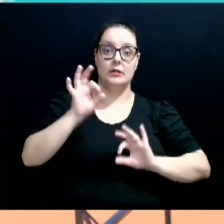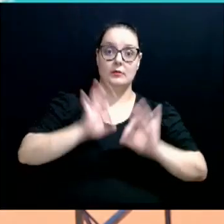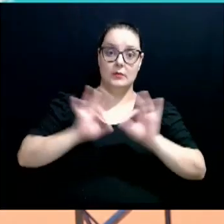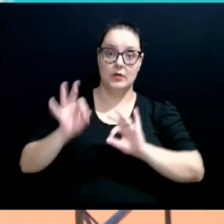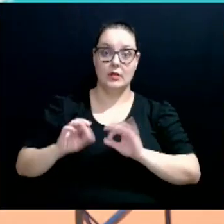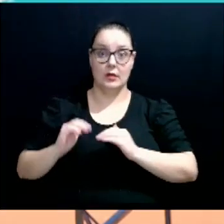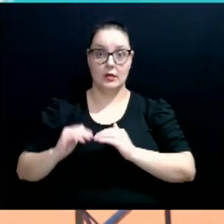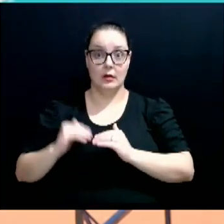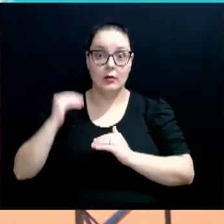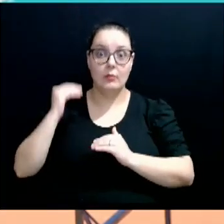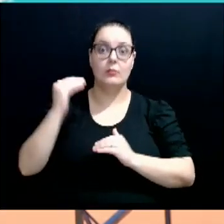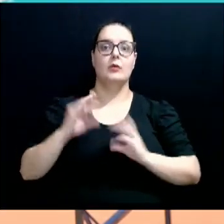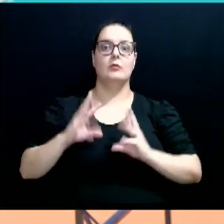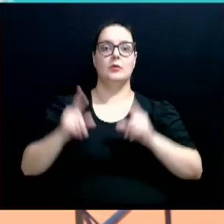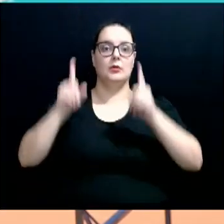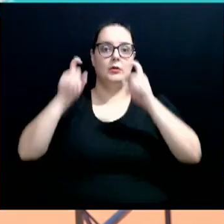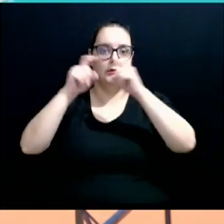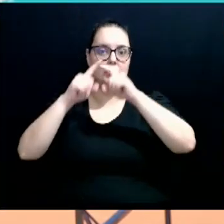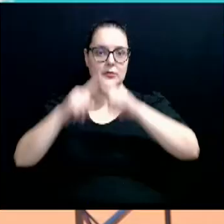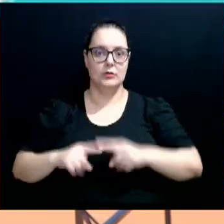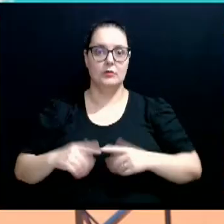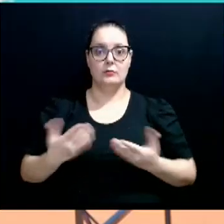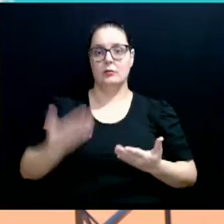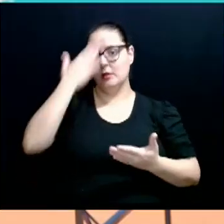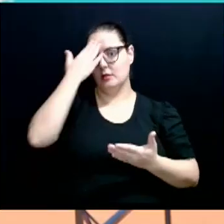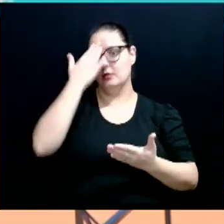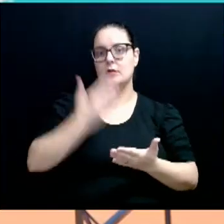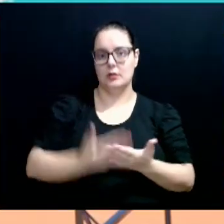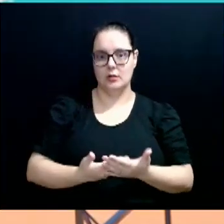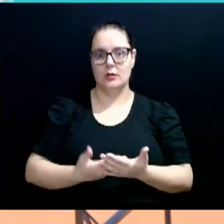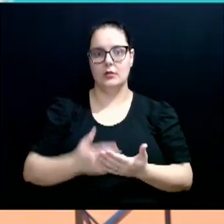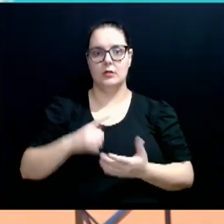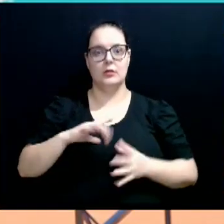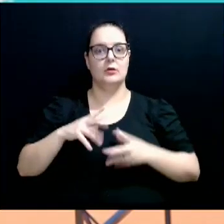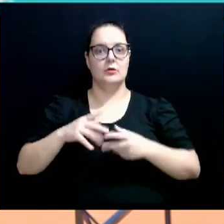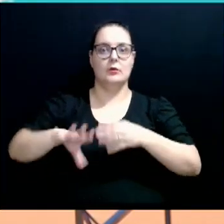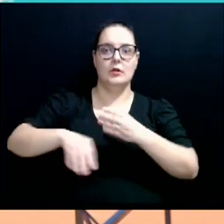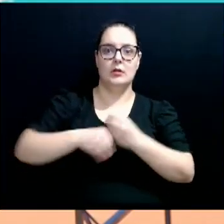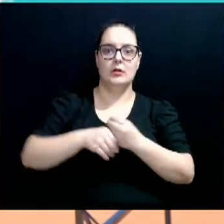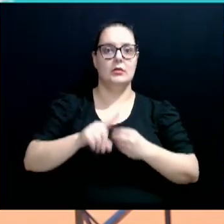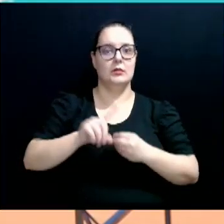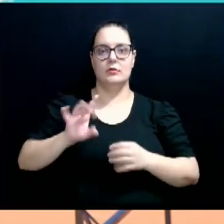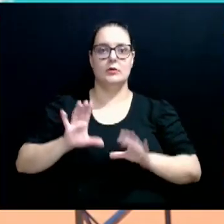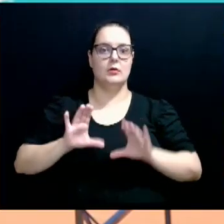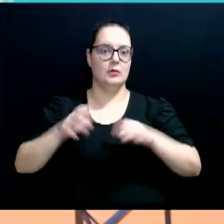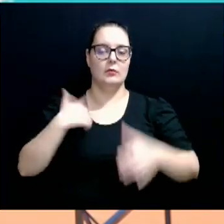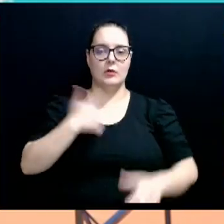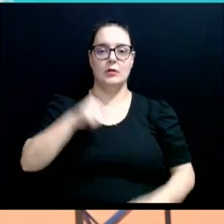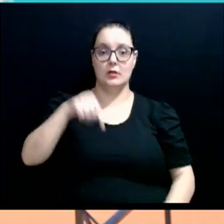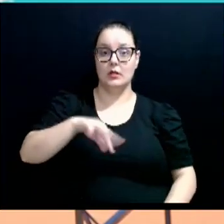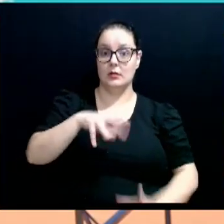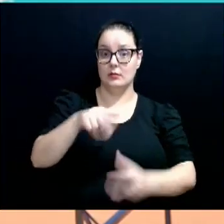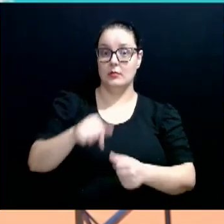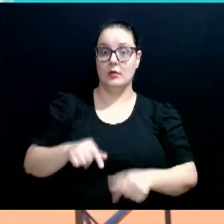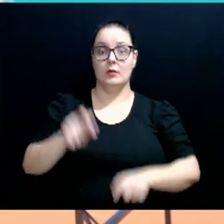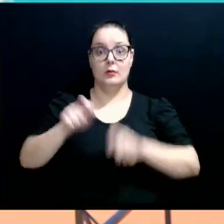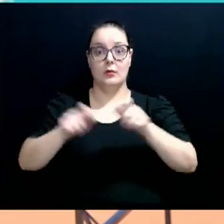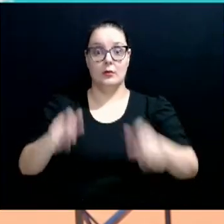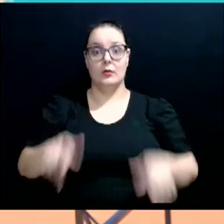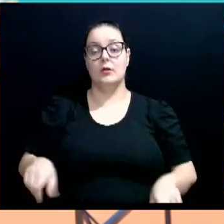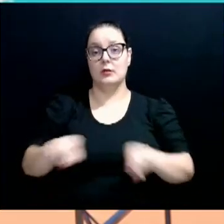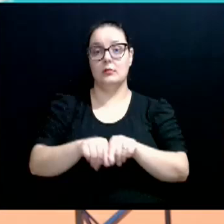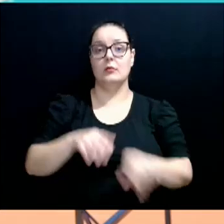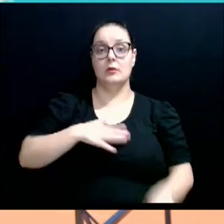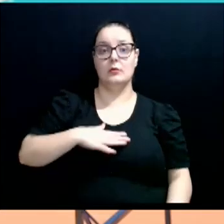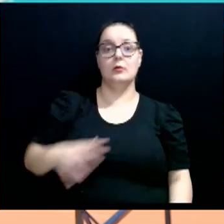esses desafios, mas eu acredito que tem tudo para só agregar, não só para a nossa equipe esse Mundial, mas pessoalmente também para mim na